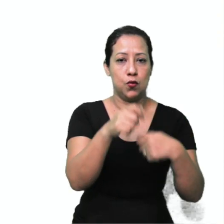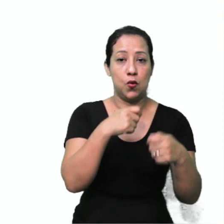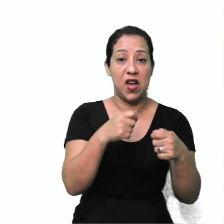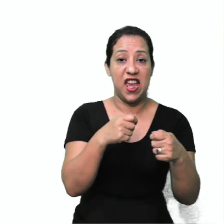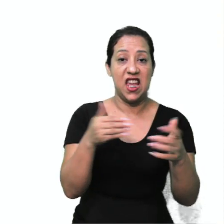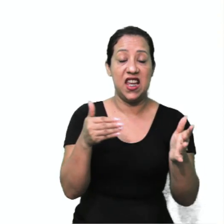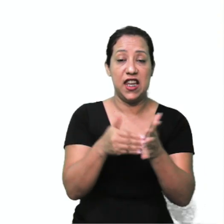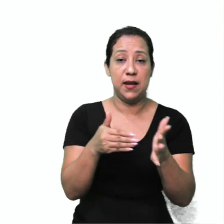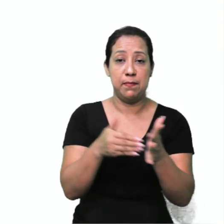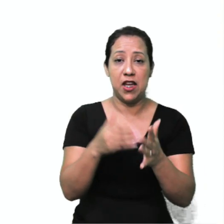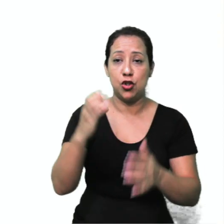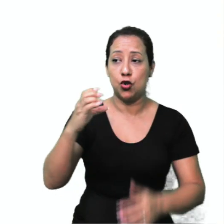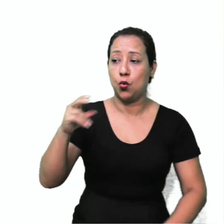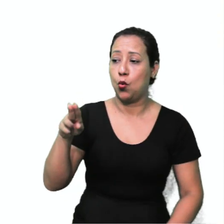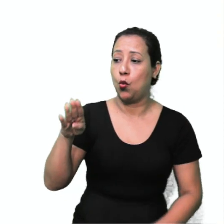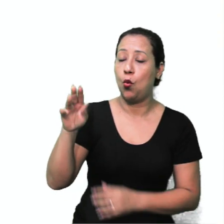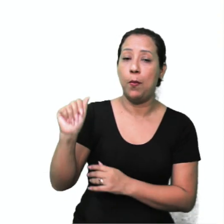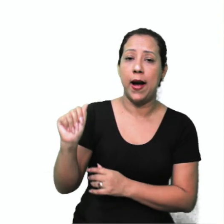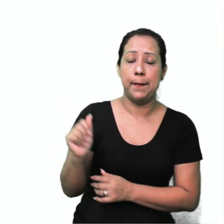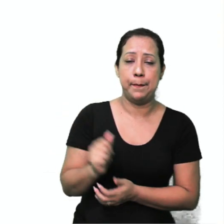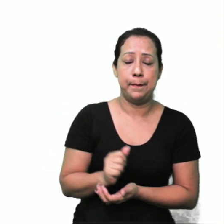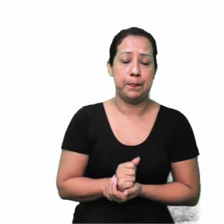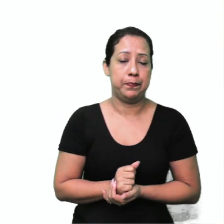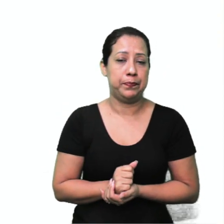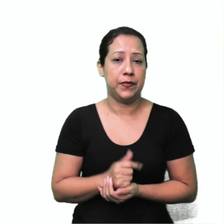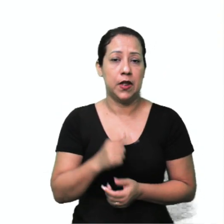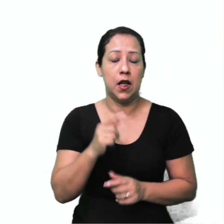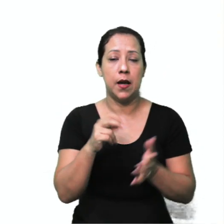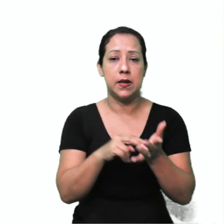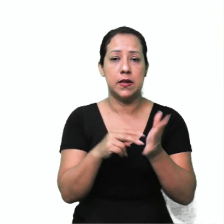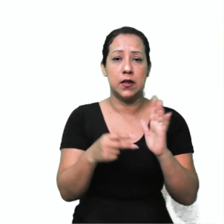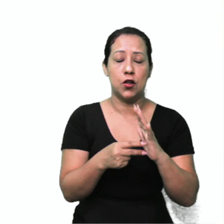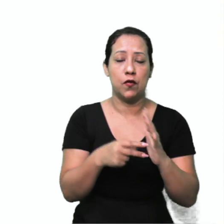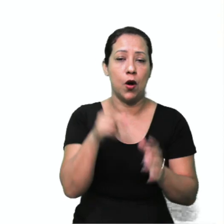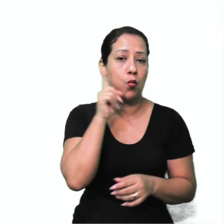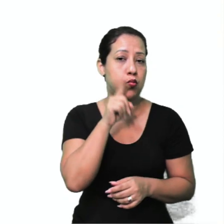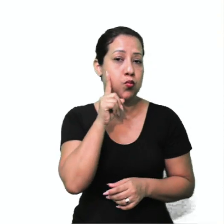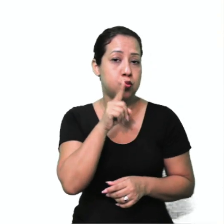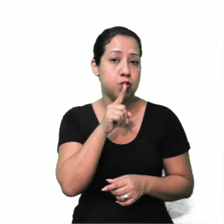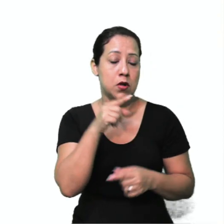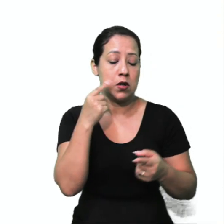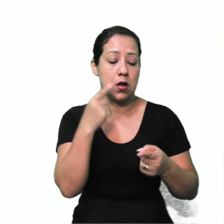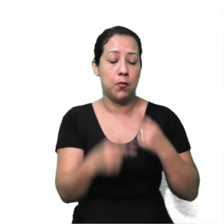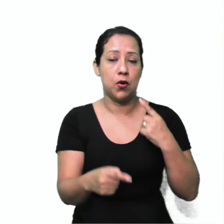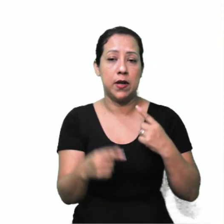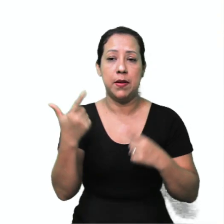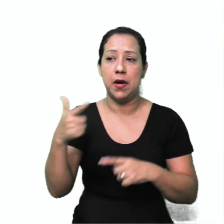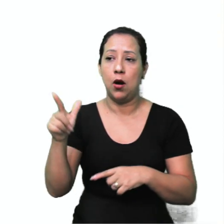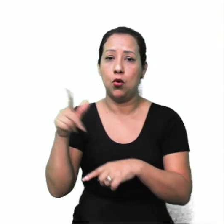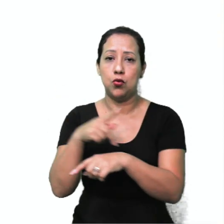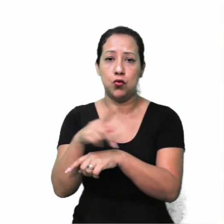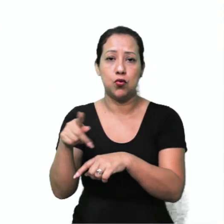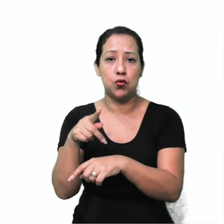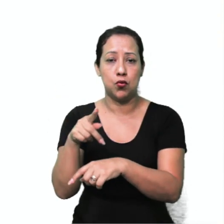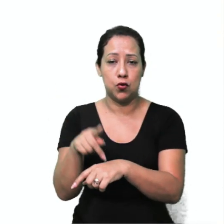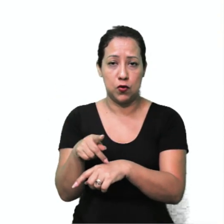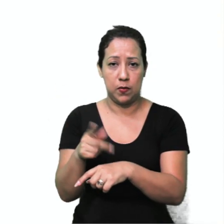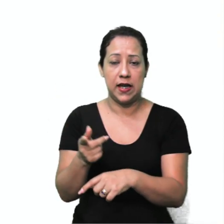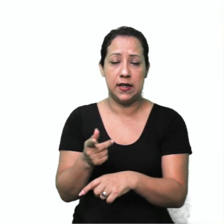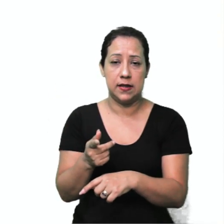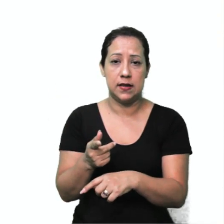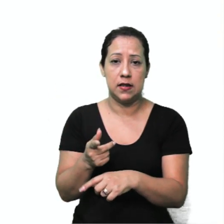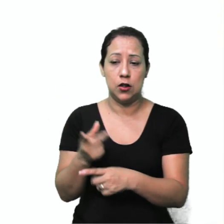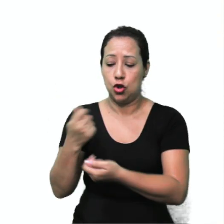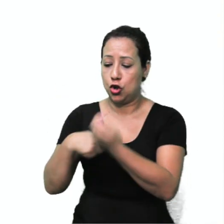significa isso? Que os Estados Unidos muitas vezes proíbem outros países de negociarem com